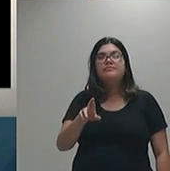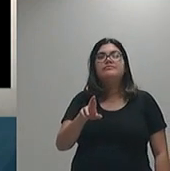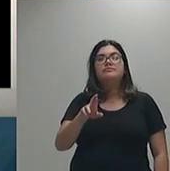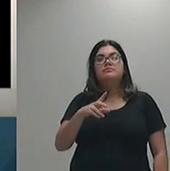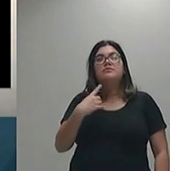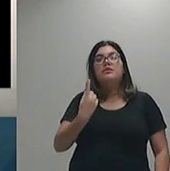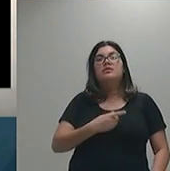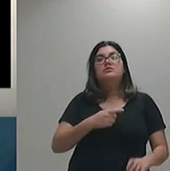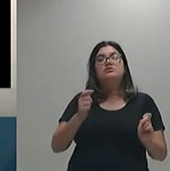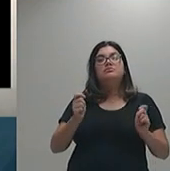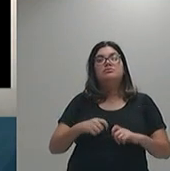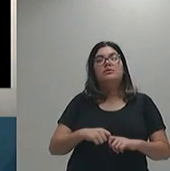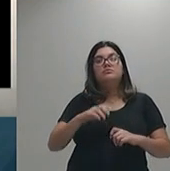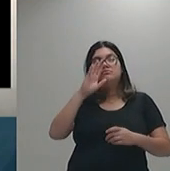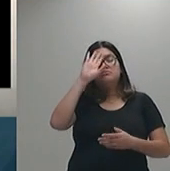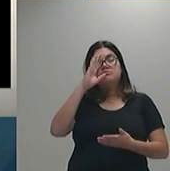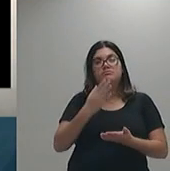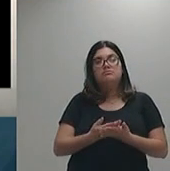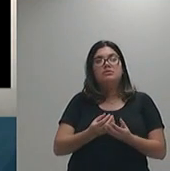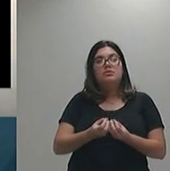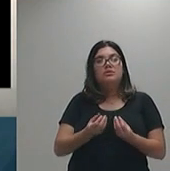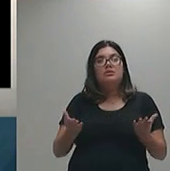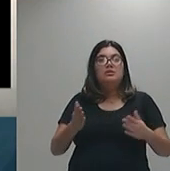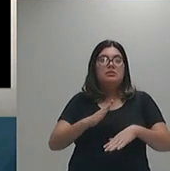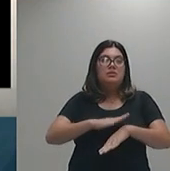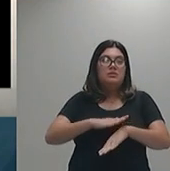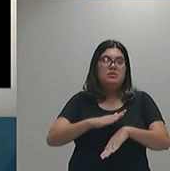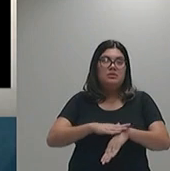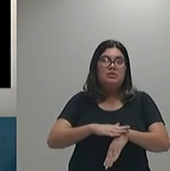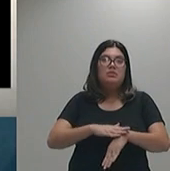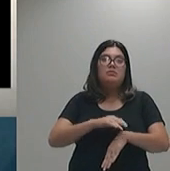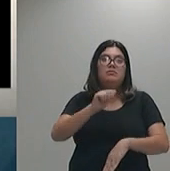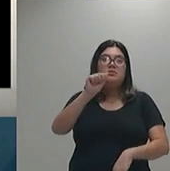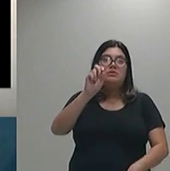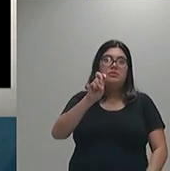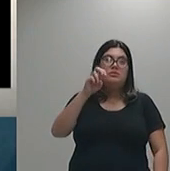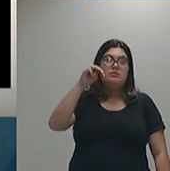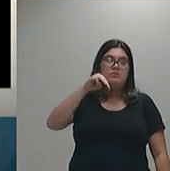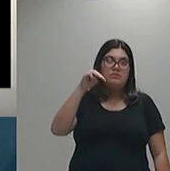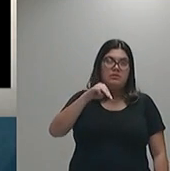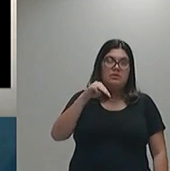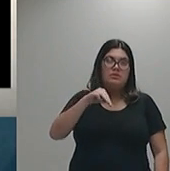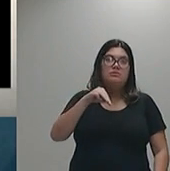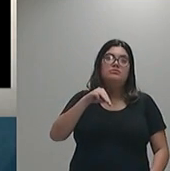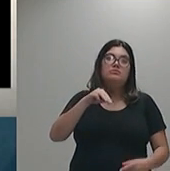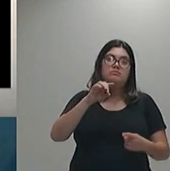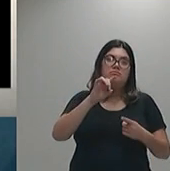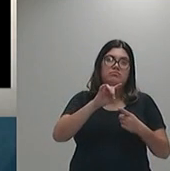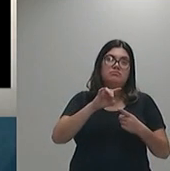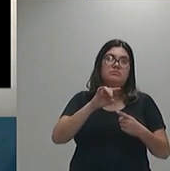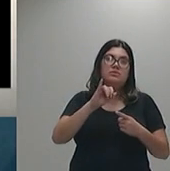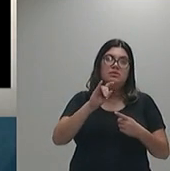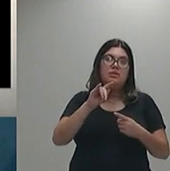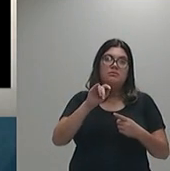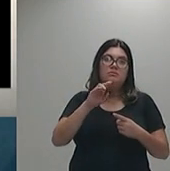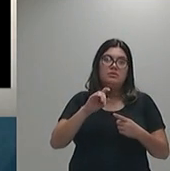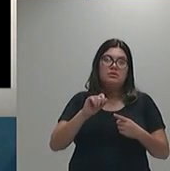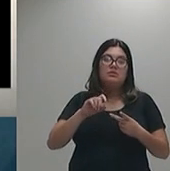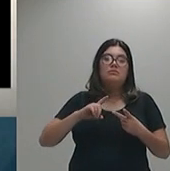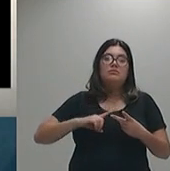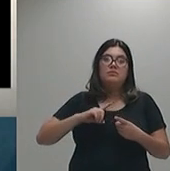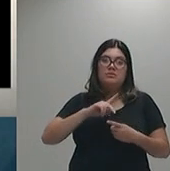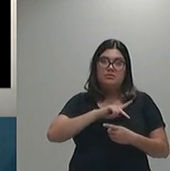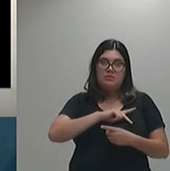crer que distribuir o tempo então de 15 minutos entre entre o ideia que a defensoria o forte do